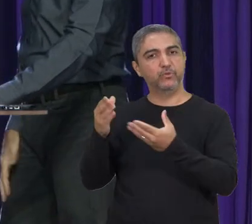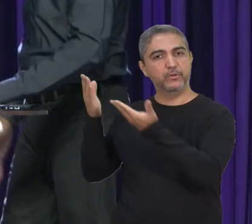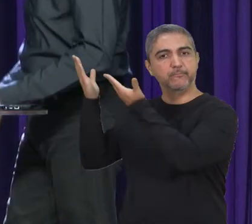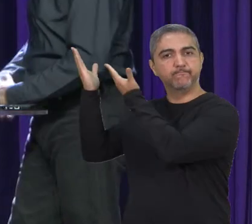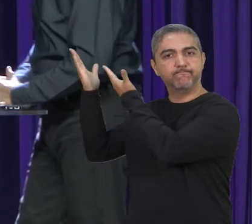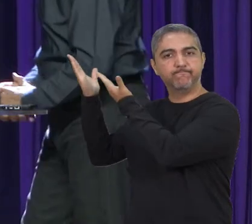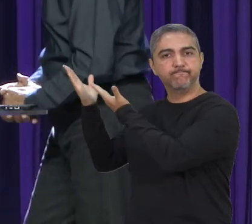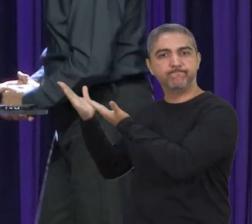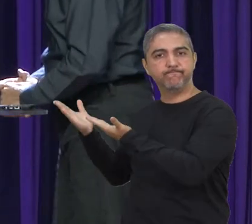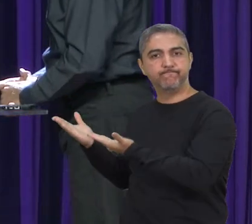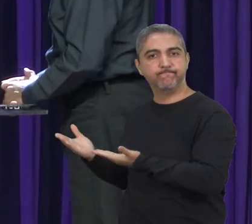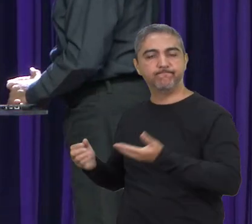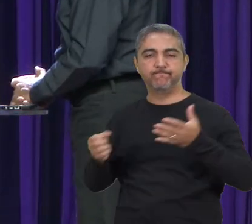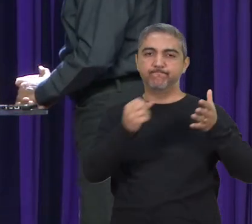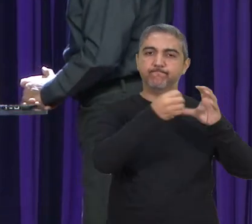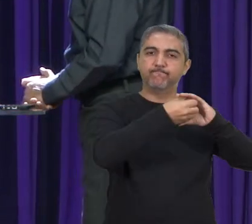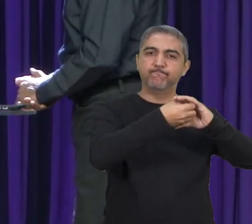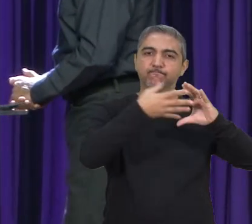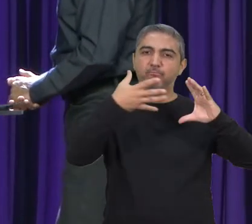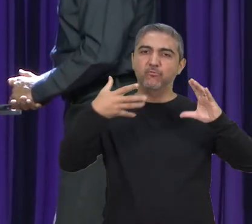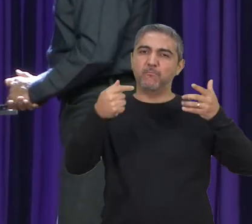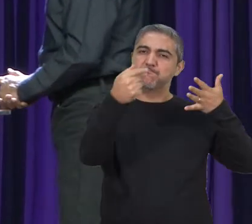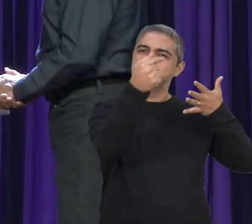ali registrados na tela.